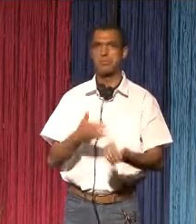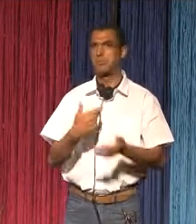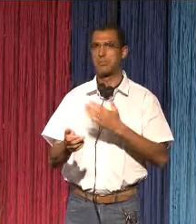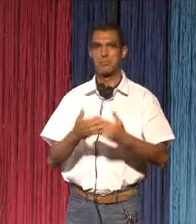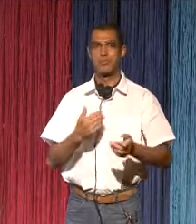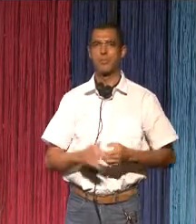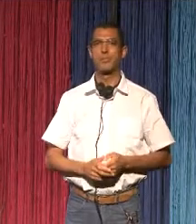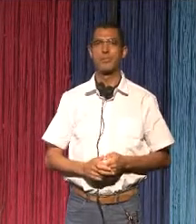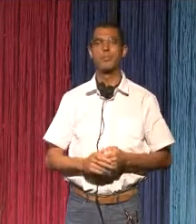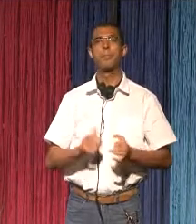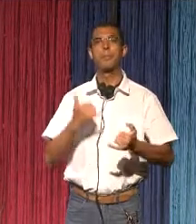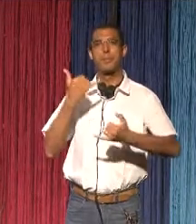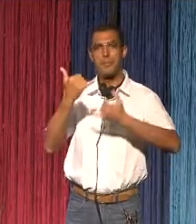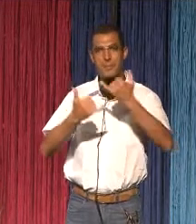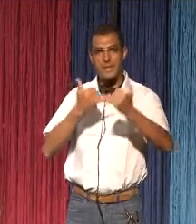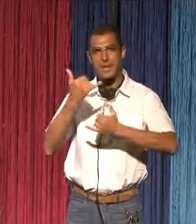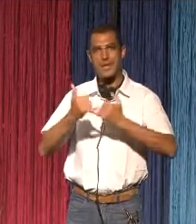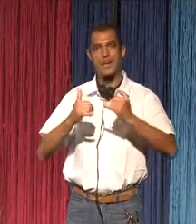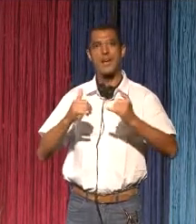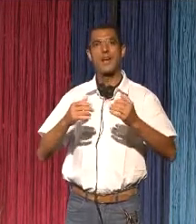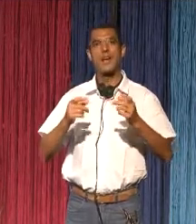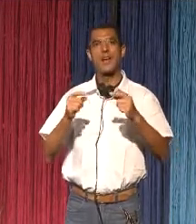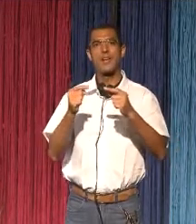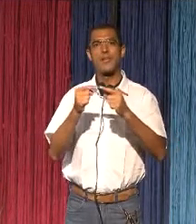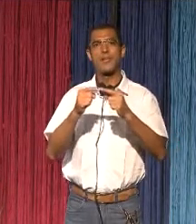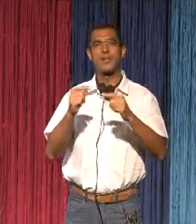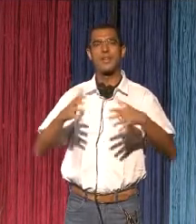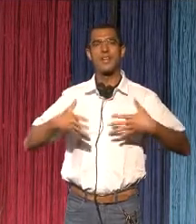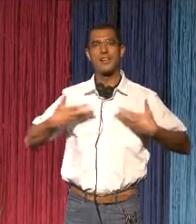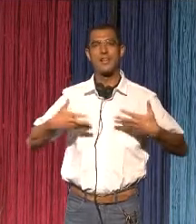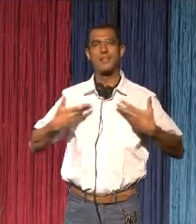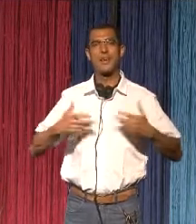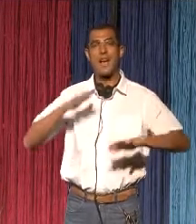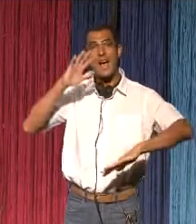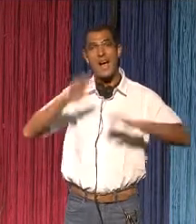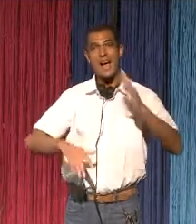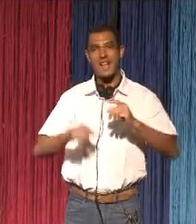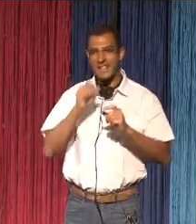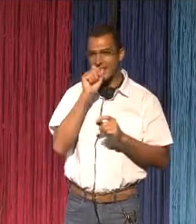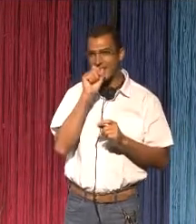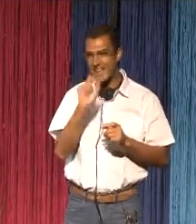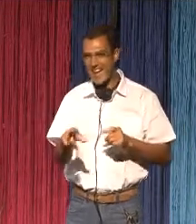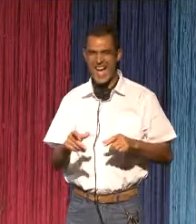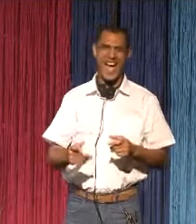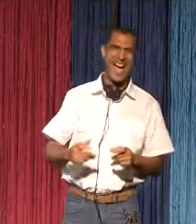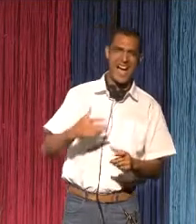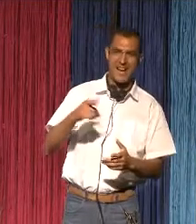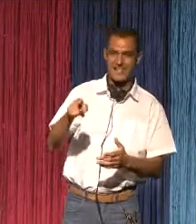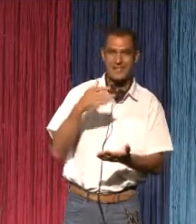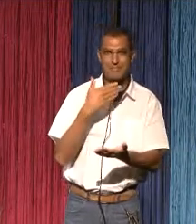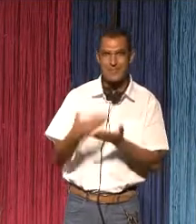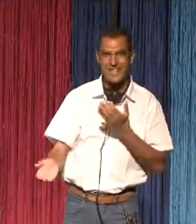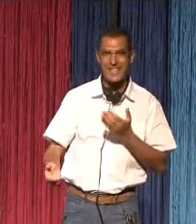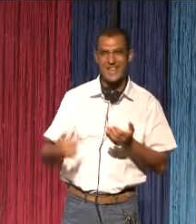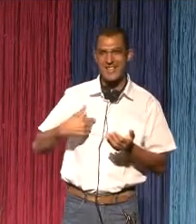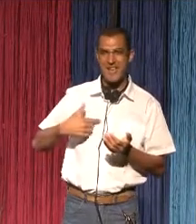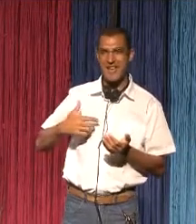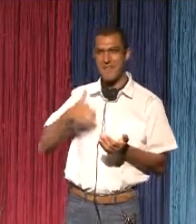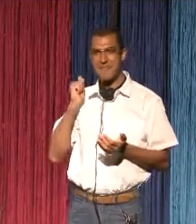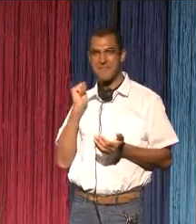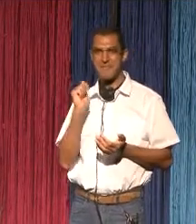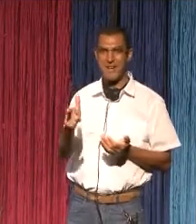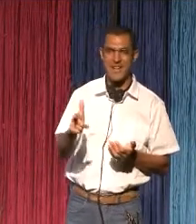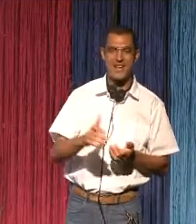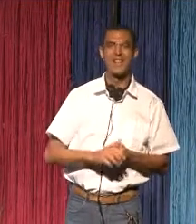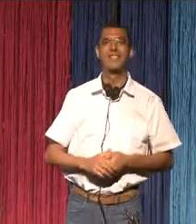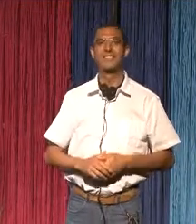Brincar, muitas vezes, como eu já disse, é divertir-se zombando do outro, esquecido de que você é igual ou pior do que o outro em outros